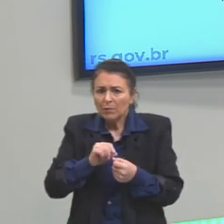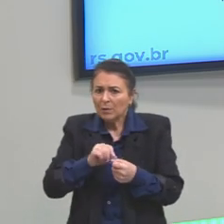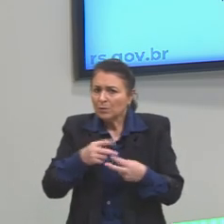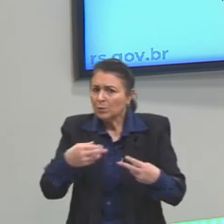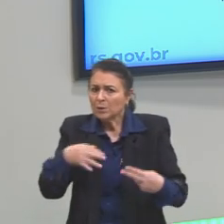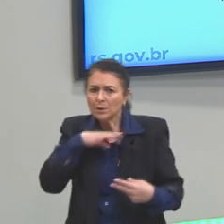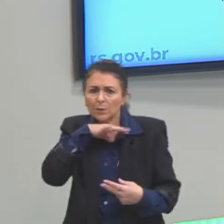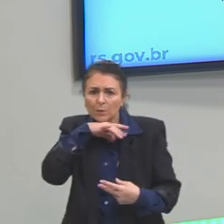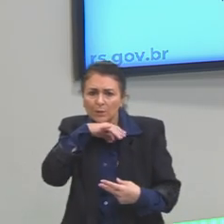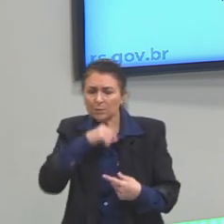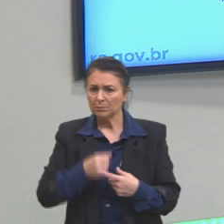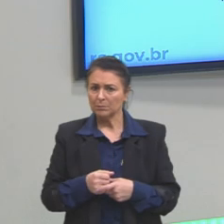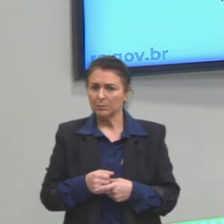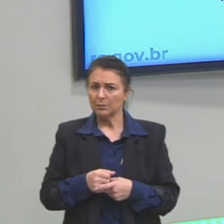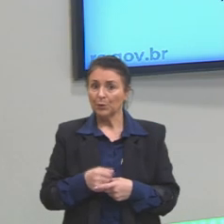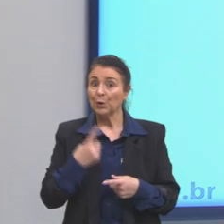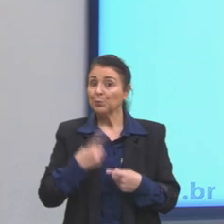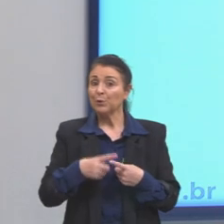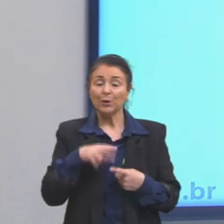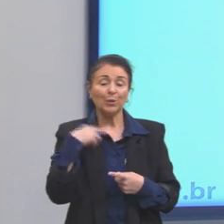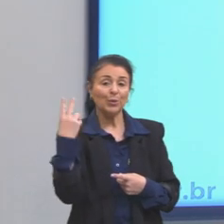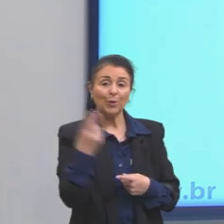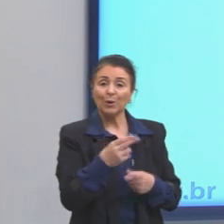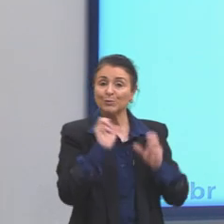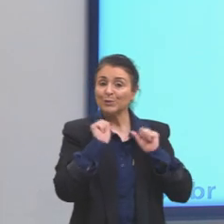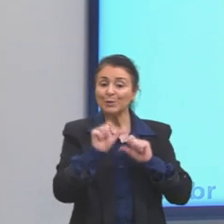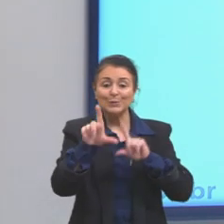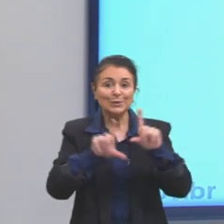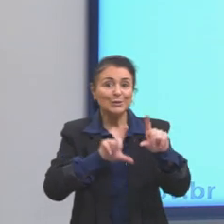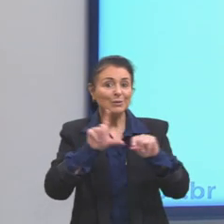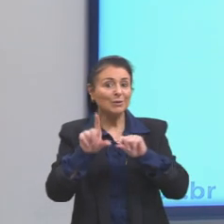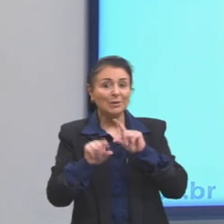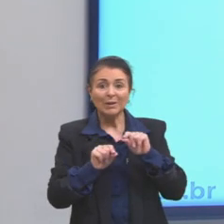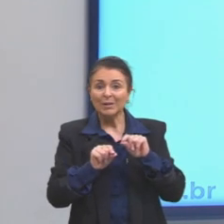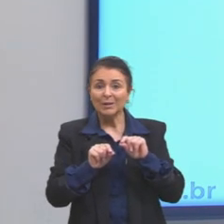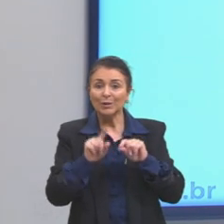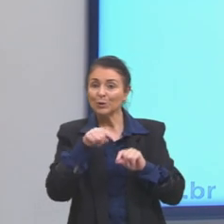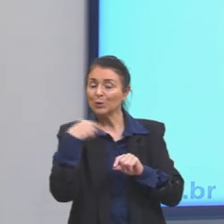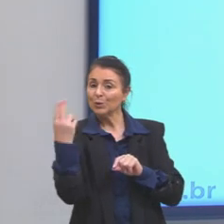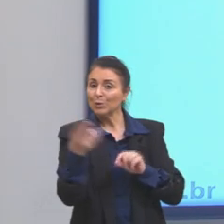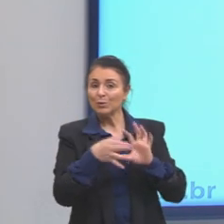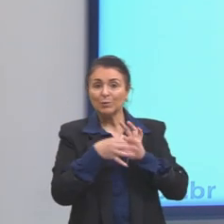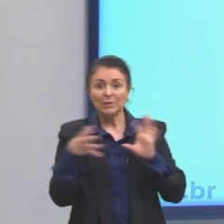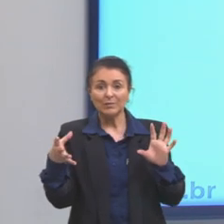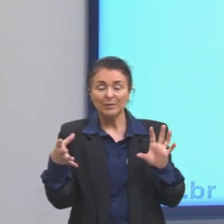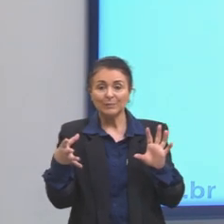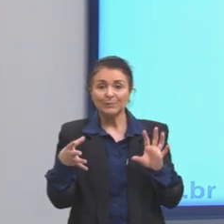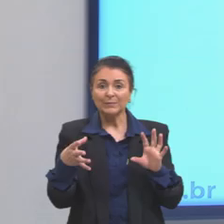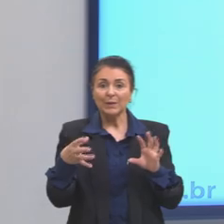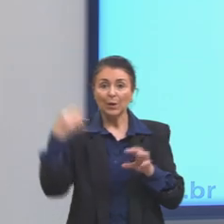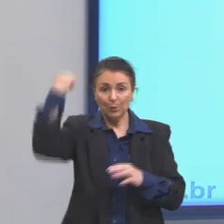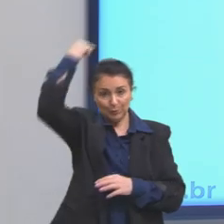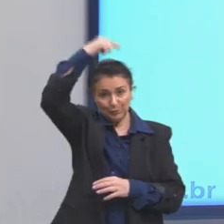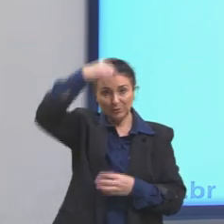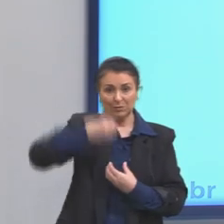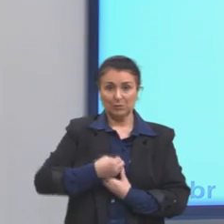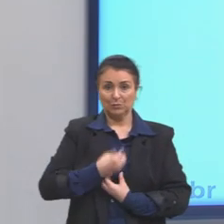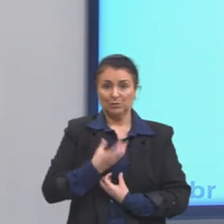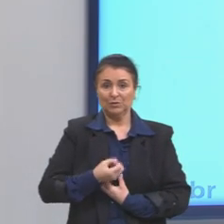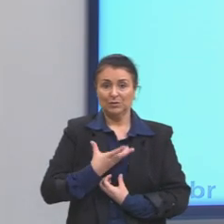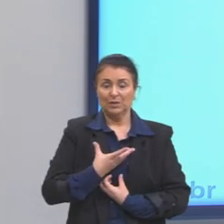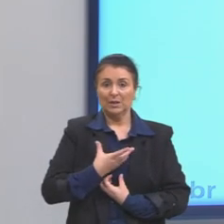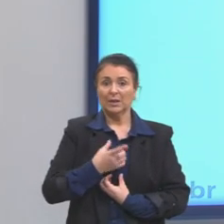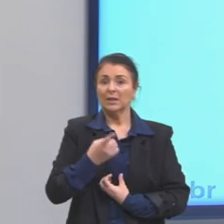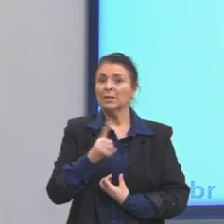escolher o livre arbítrio certo para Santo Agostinho o mal não existe o que existe é o